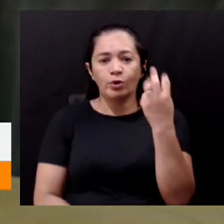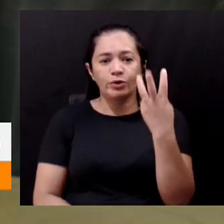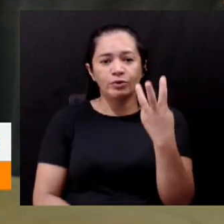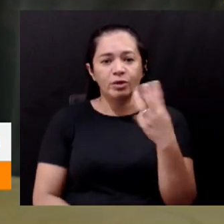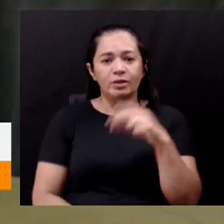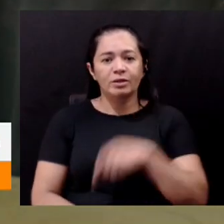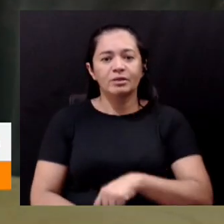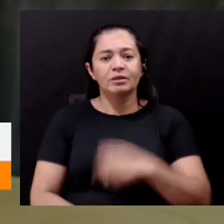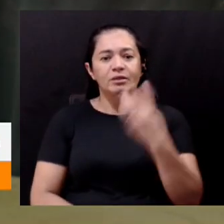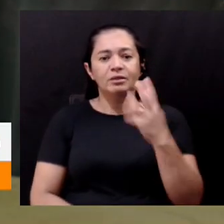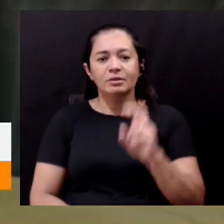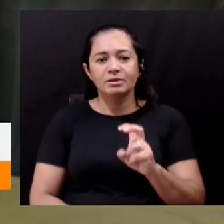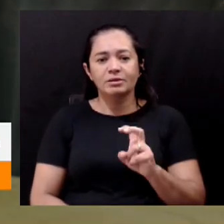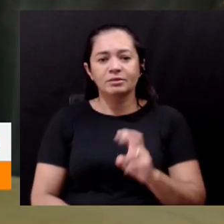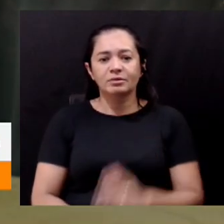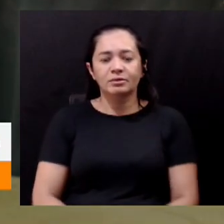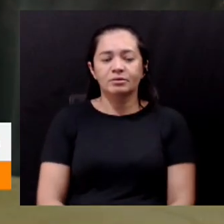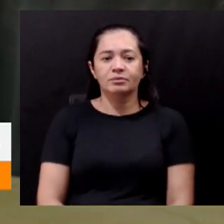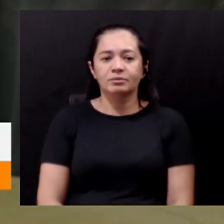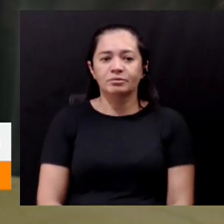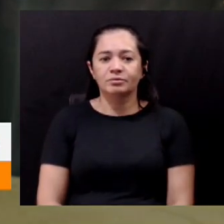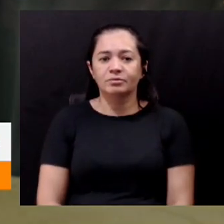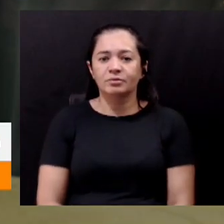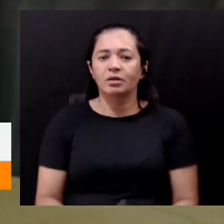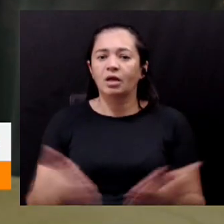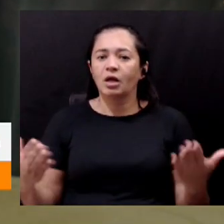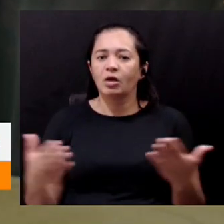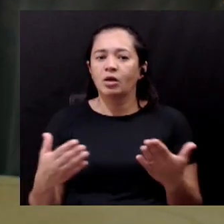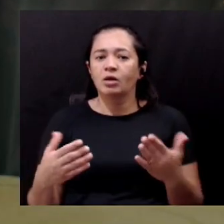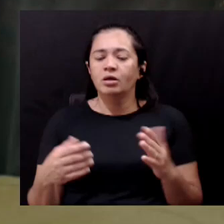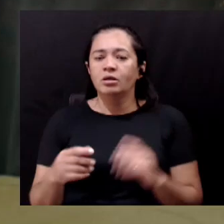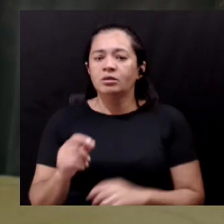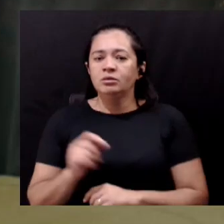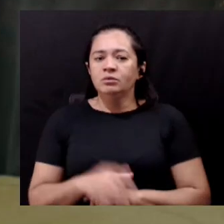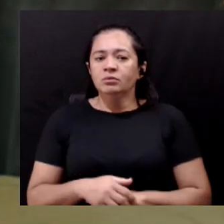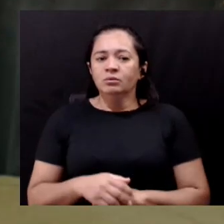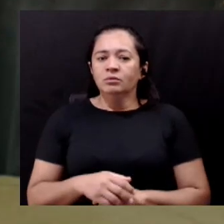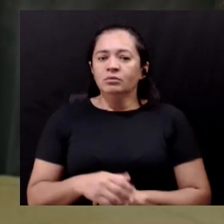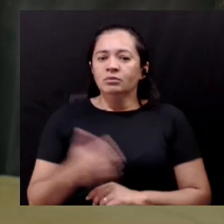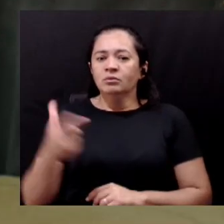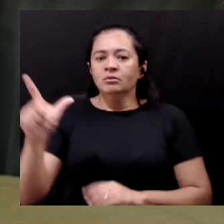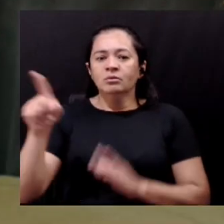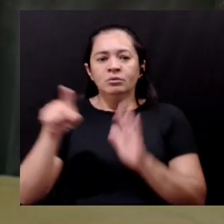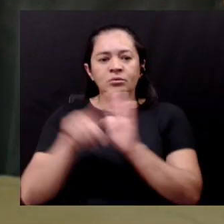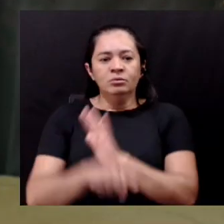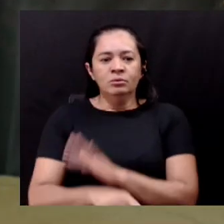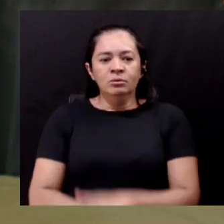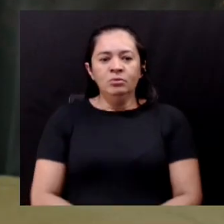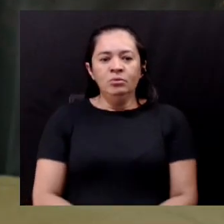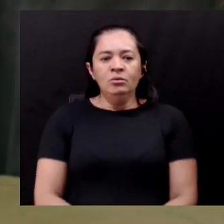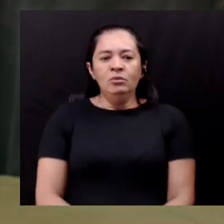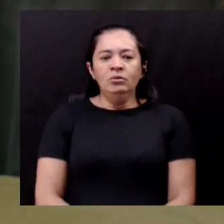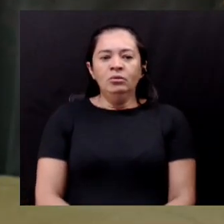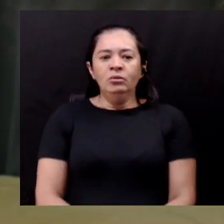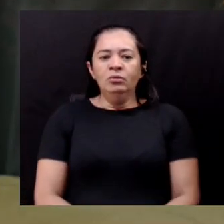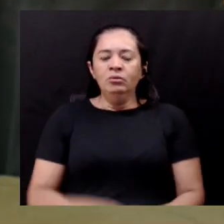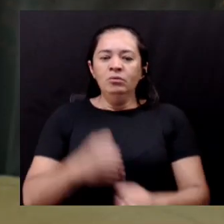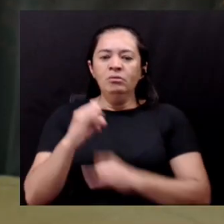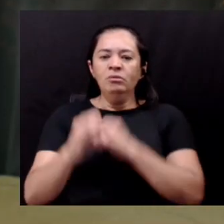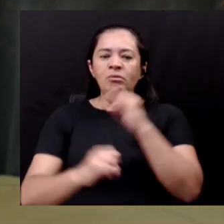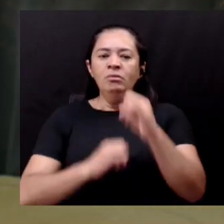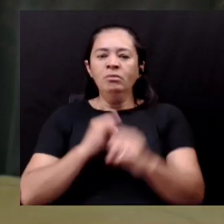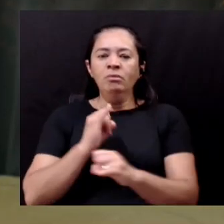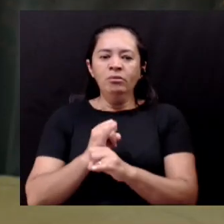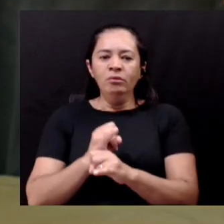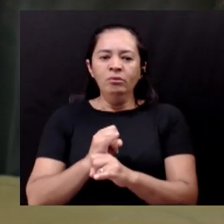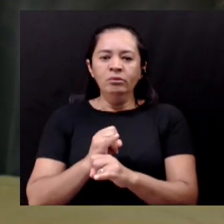saber dos nossos entrevistados sobre essa questão. Pode colocar a próxima, produção, sobre a questão da internet. A internet e o poder, né? Porque tem